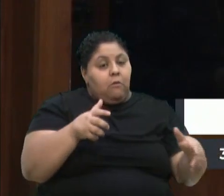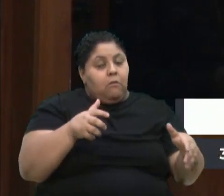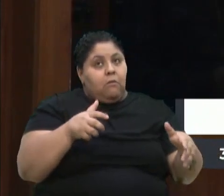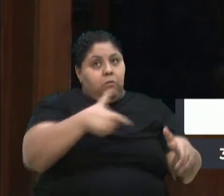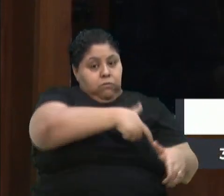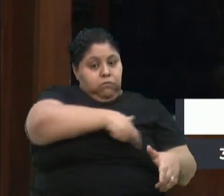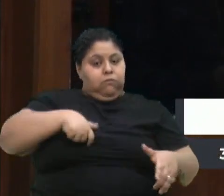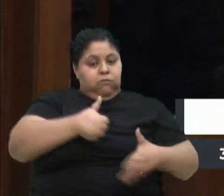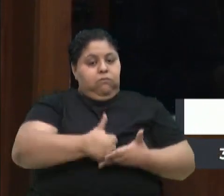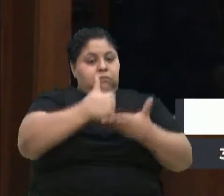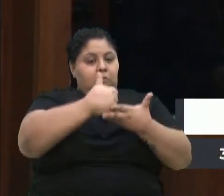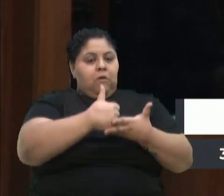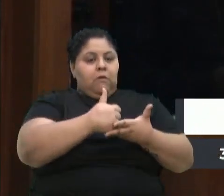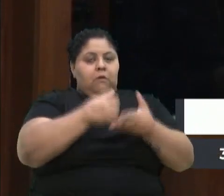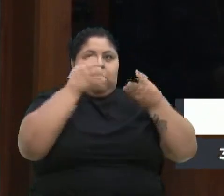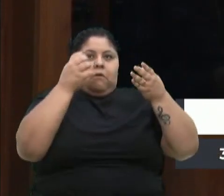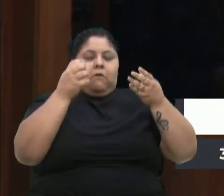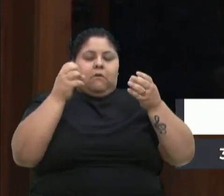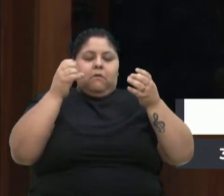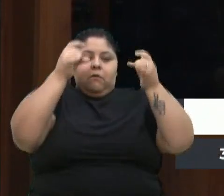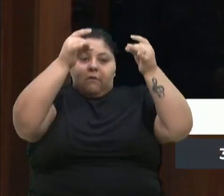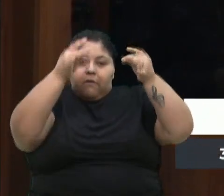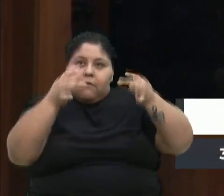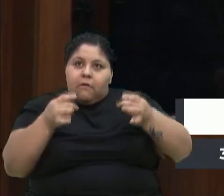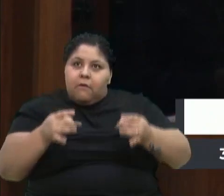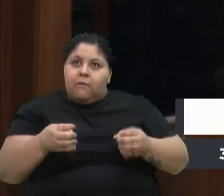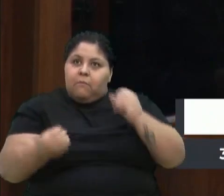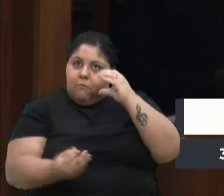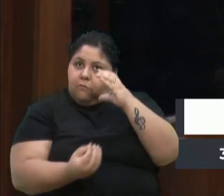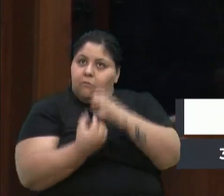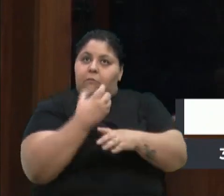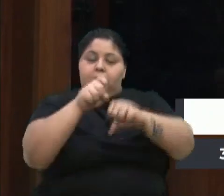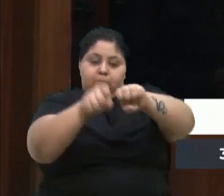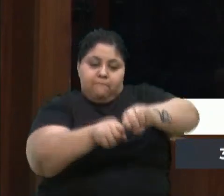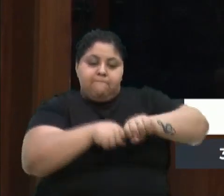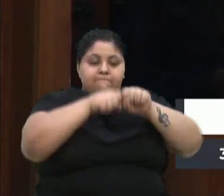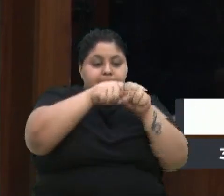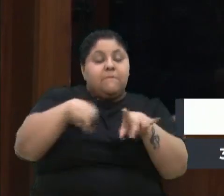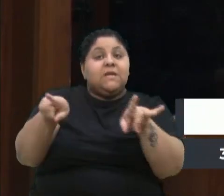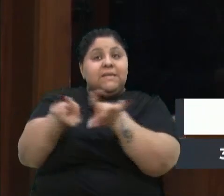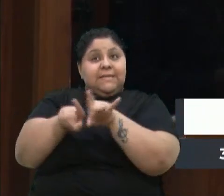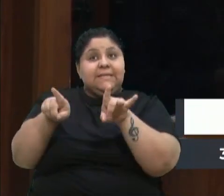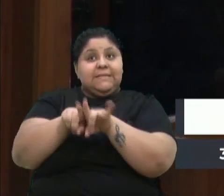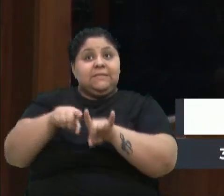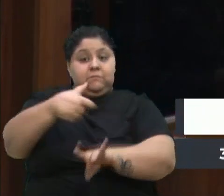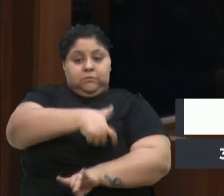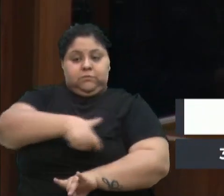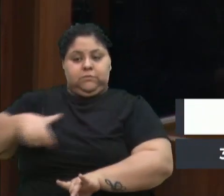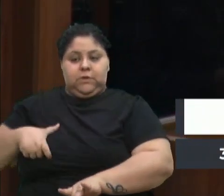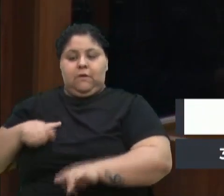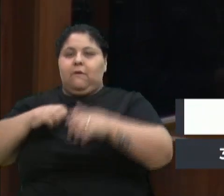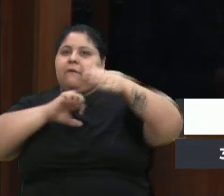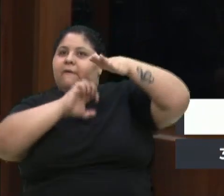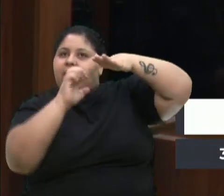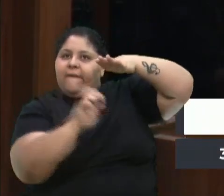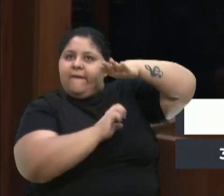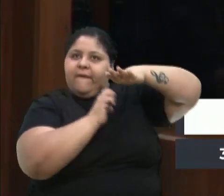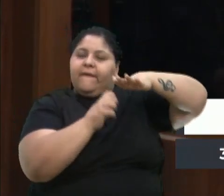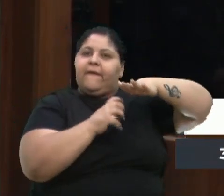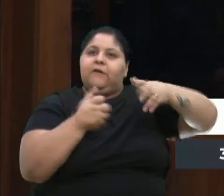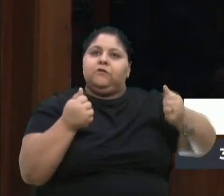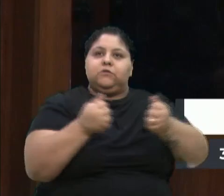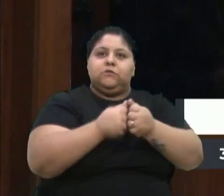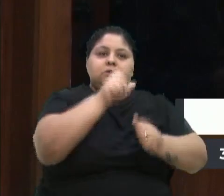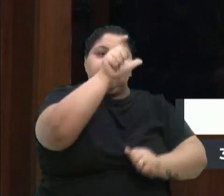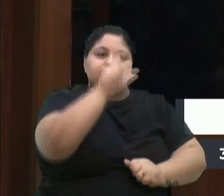para a promoção e fomento da canoagem. Aos nossos patrocinadores, empresas, através de pessoas